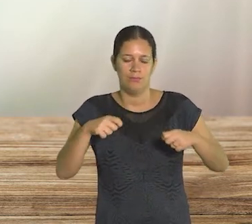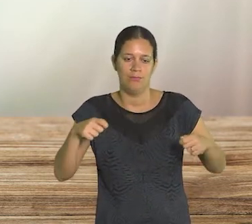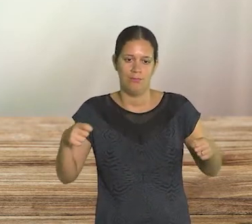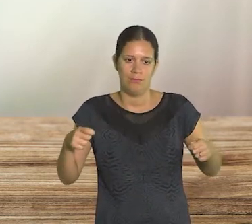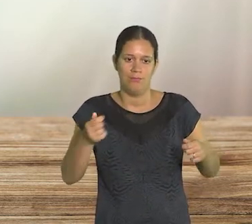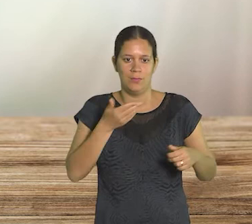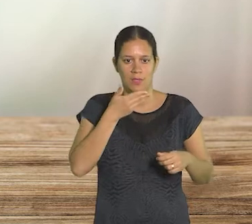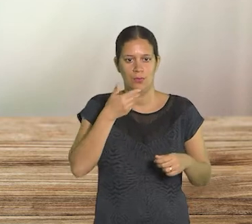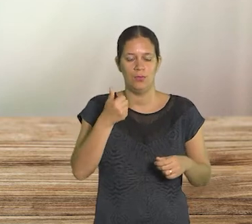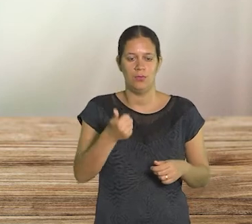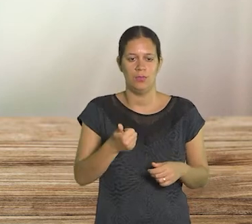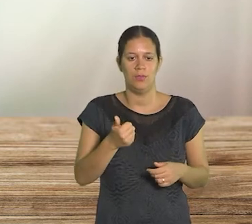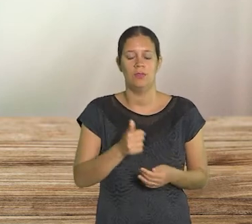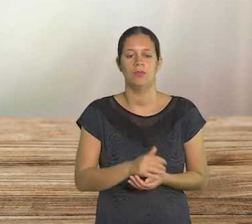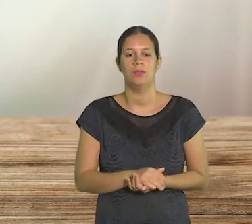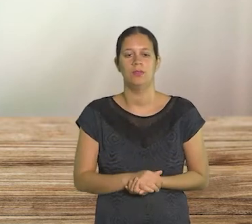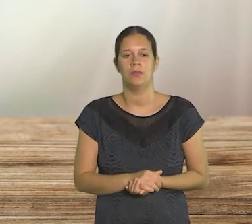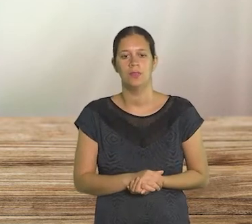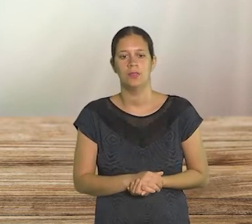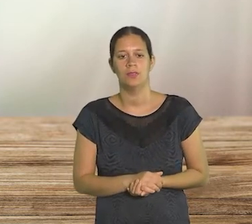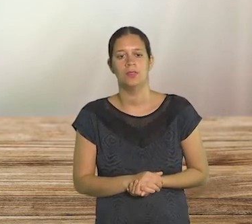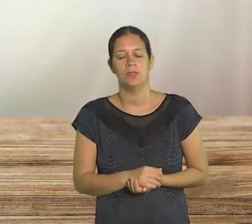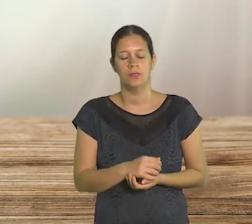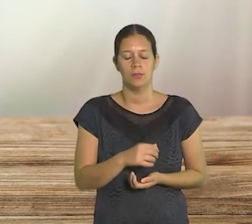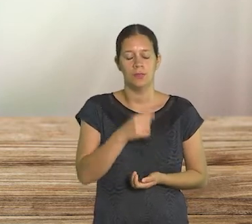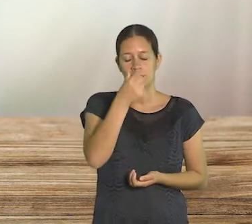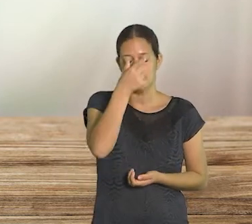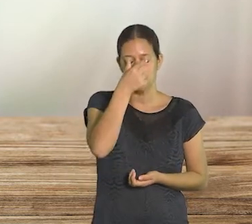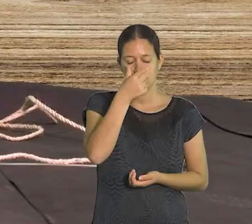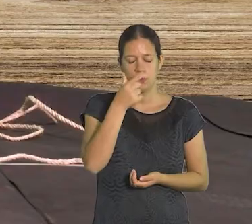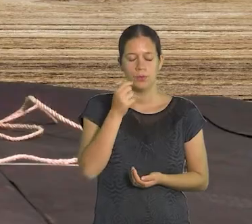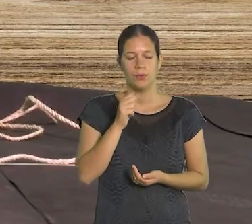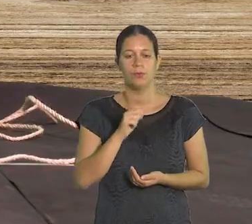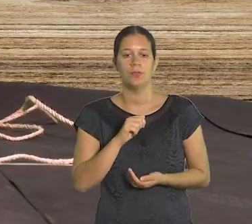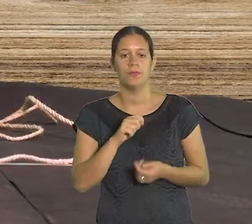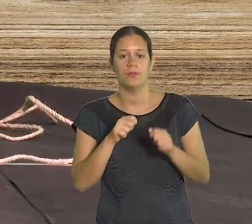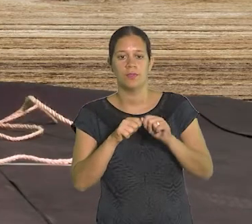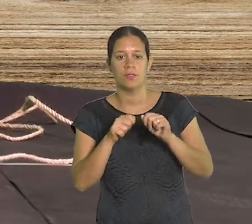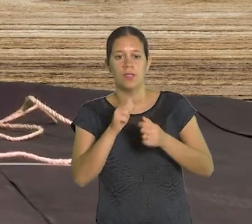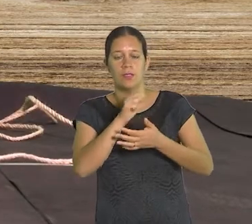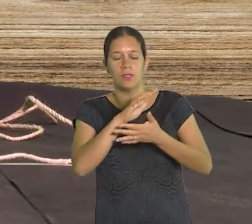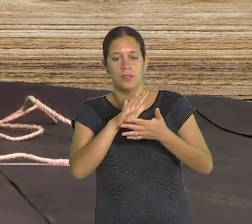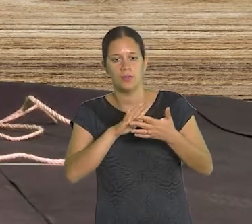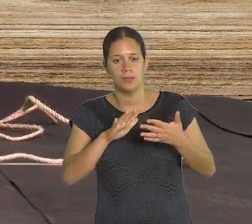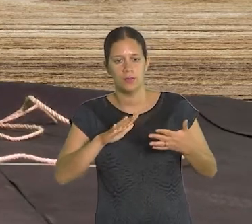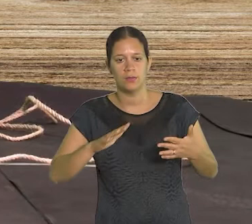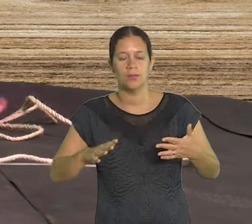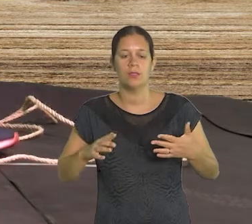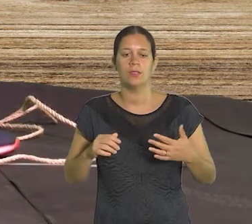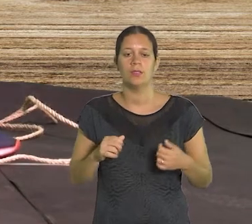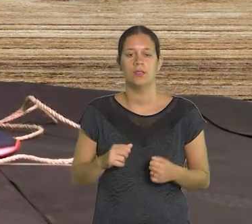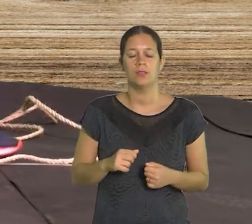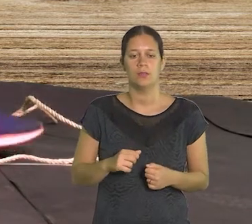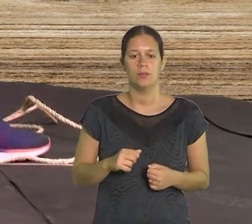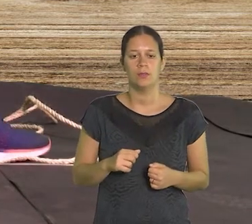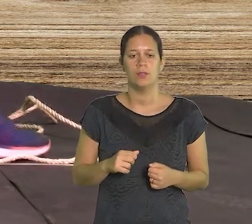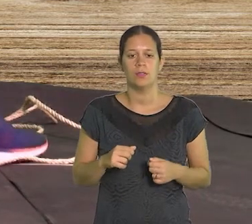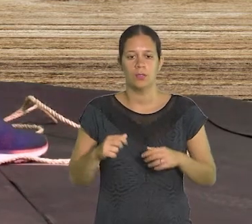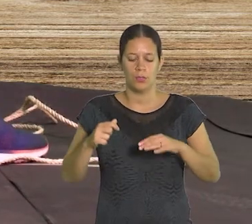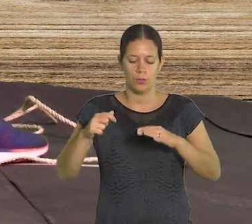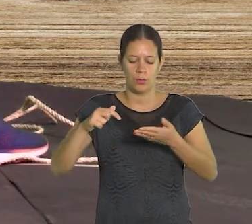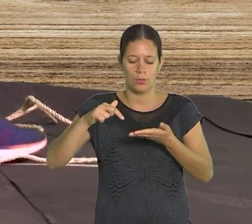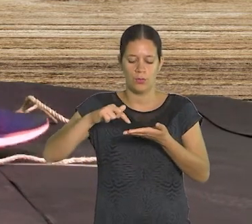que a fita no chão. Então aqui eu consigo fazer essa atividade com olhos fechados. E aqui, ó, tentando achar a